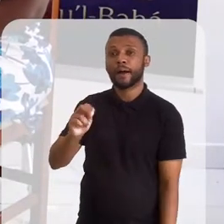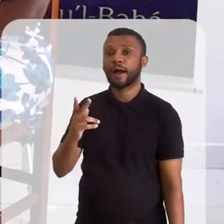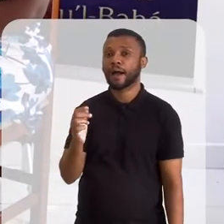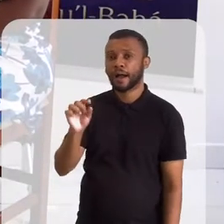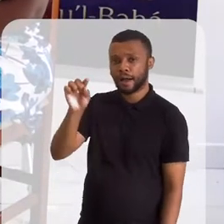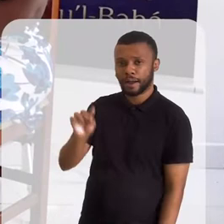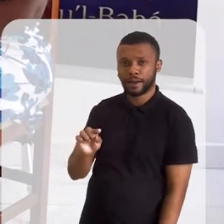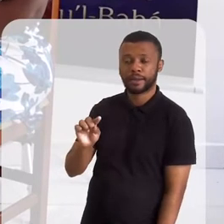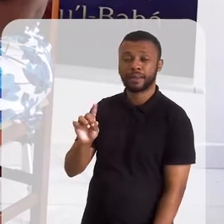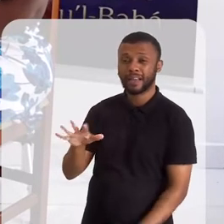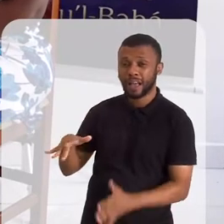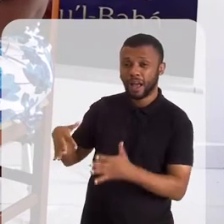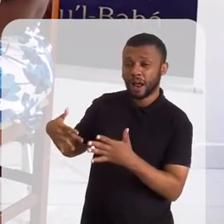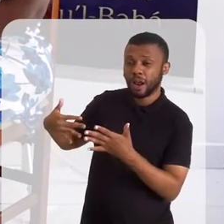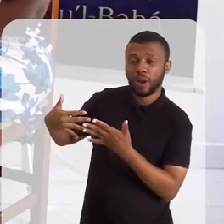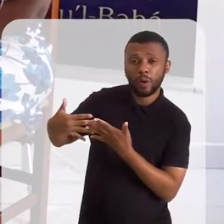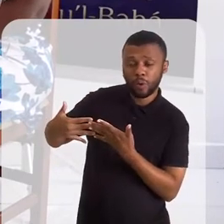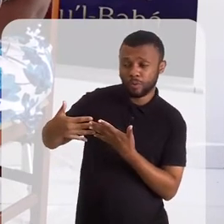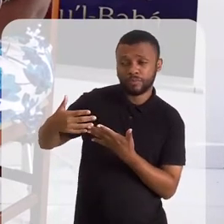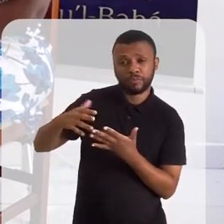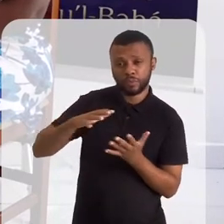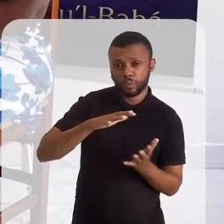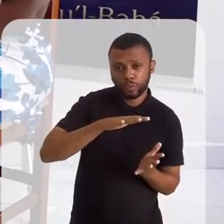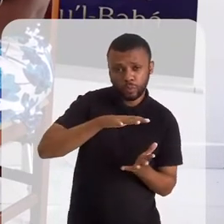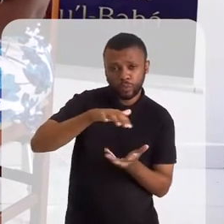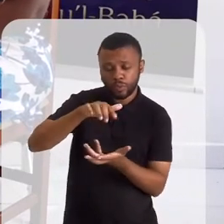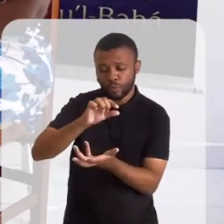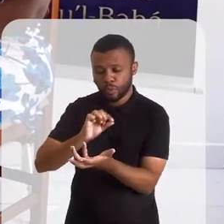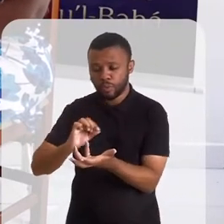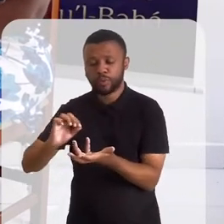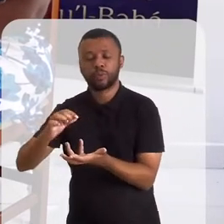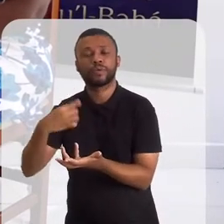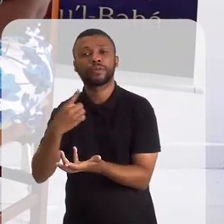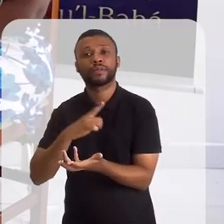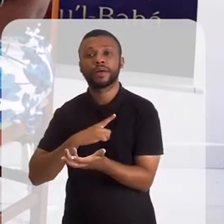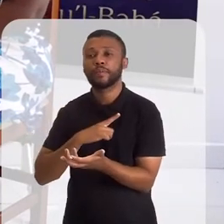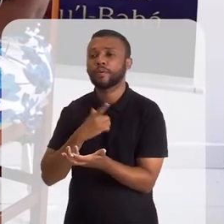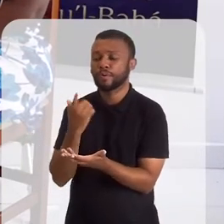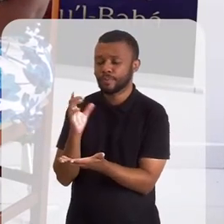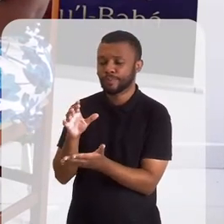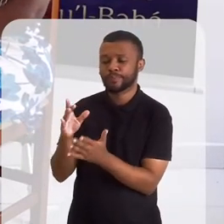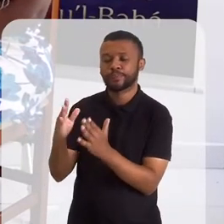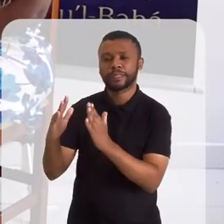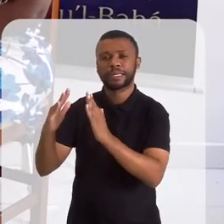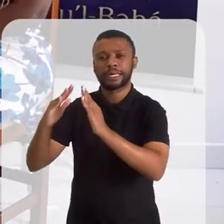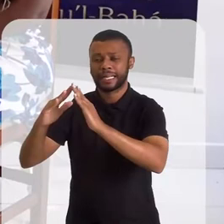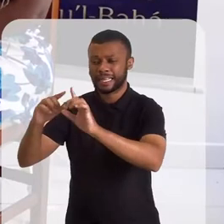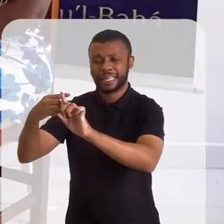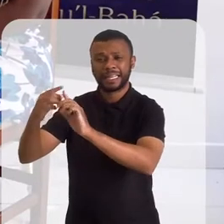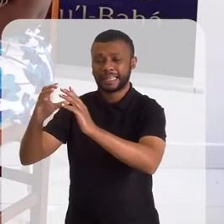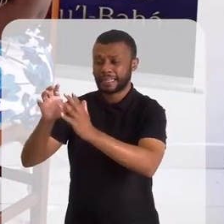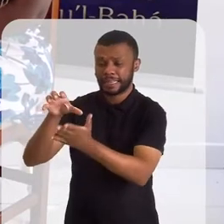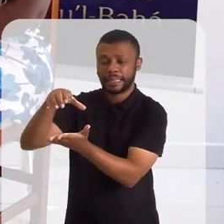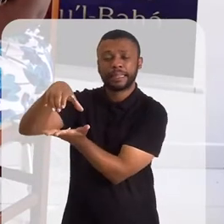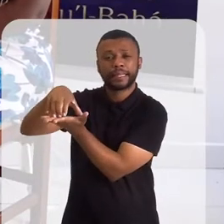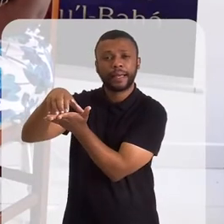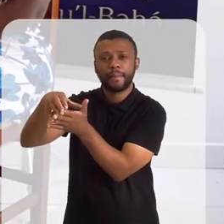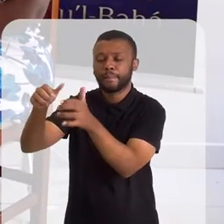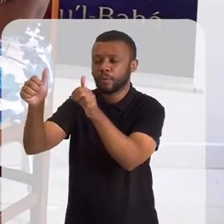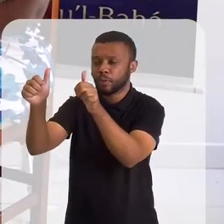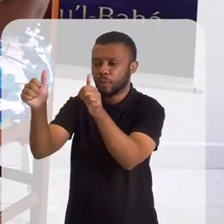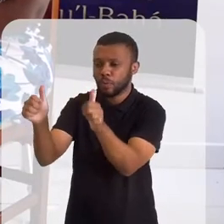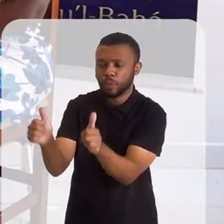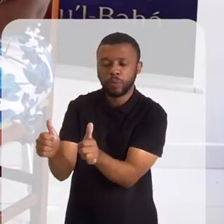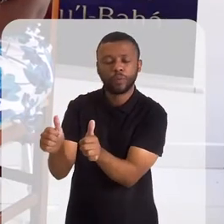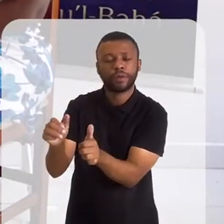inclusive, aqui é a nossa sede Bahá'í. Mas, ao longo do mundo, nós temos templos Bahá'ís, né?